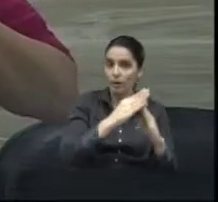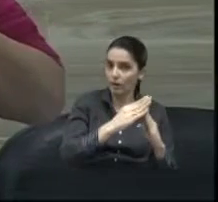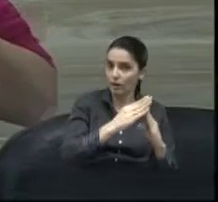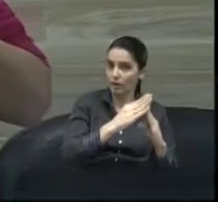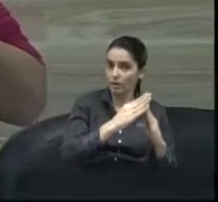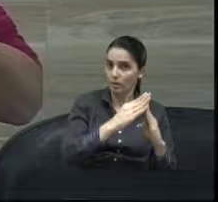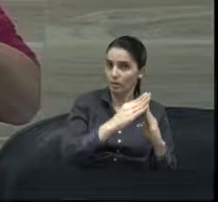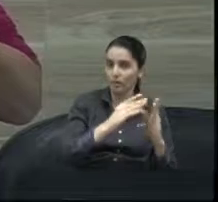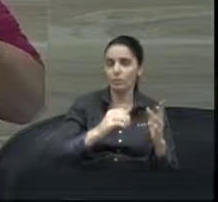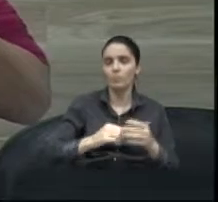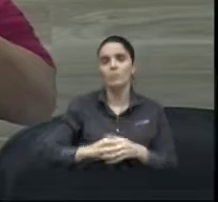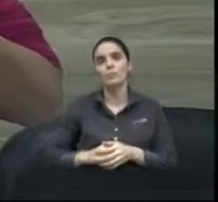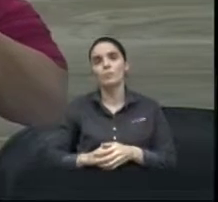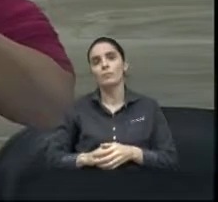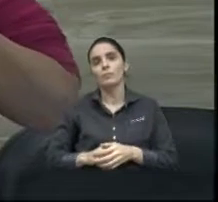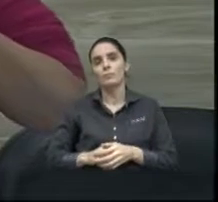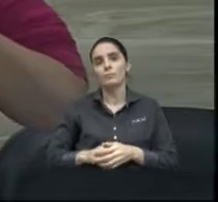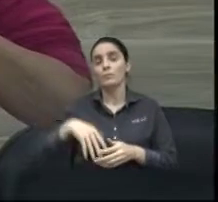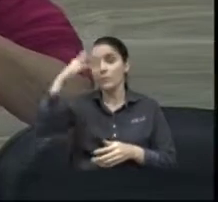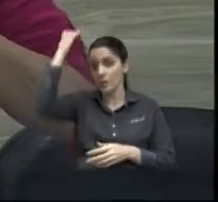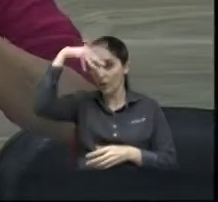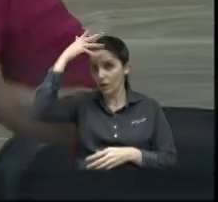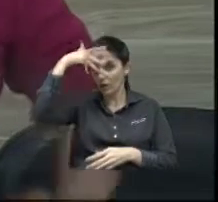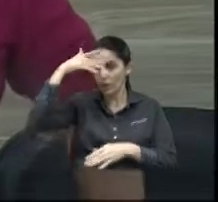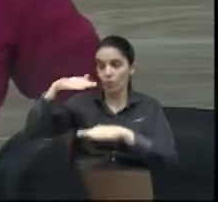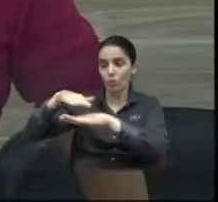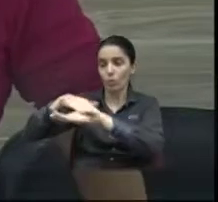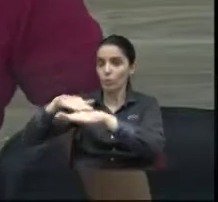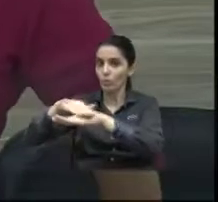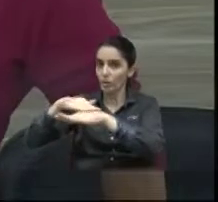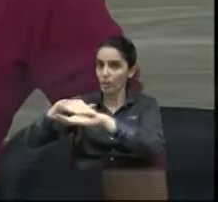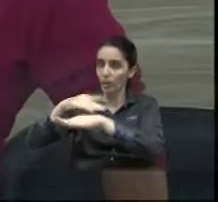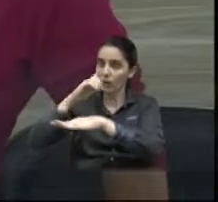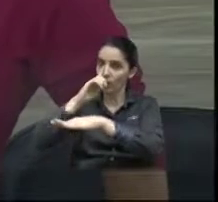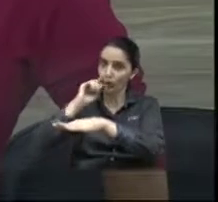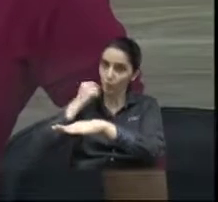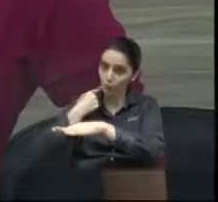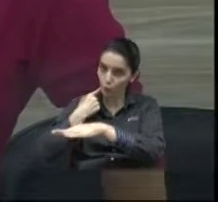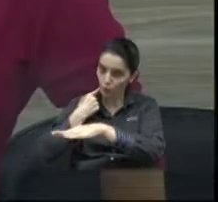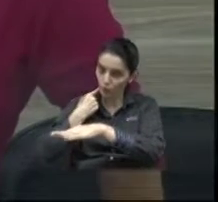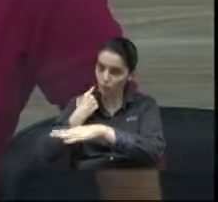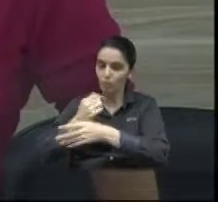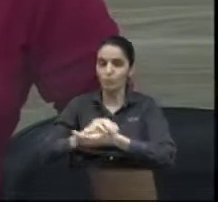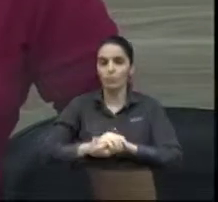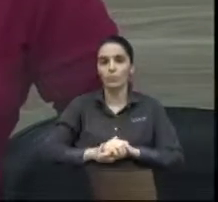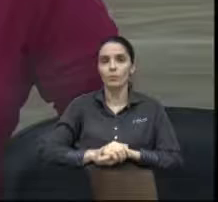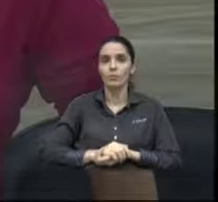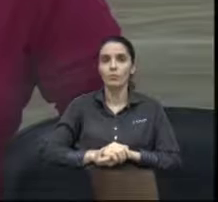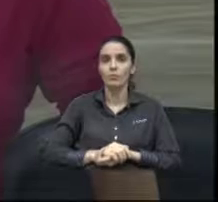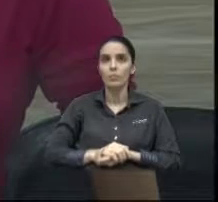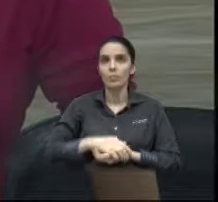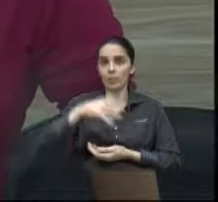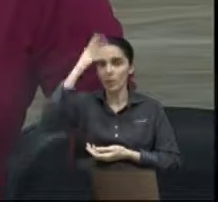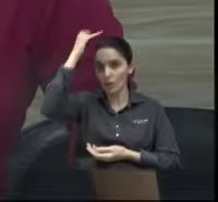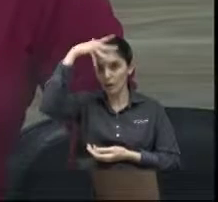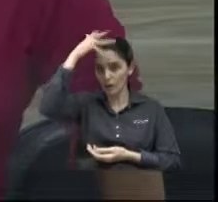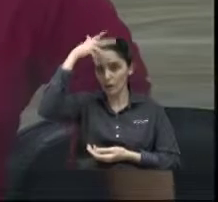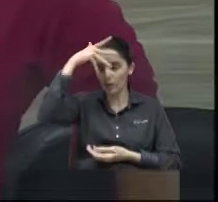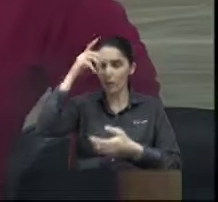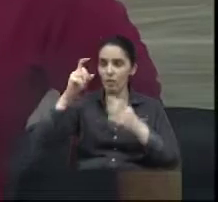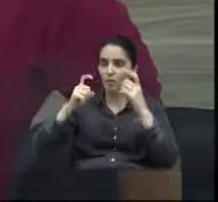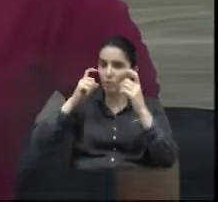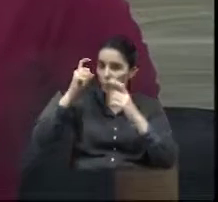o vereador Newton, falando sobre isso. Muitas vezes, minha maior preocupação era exatamente